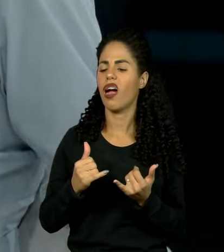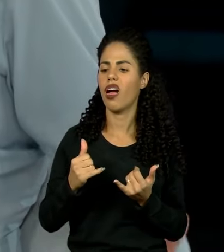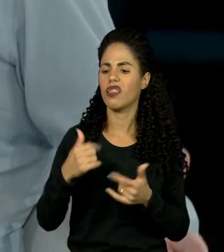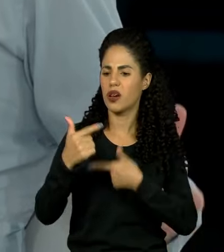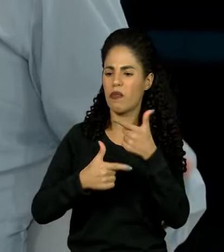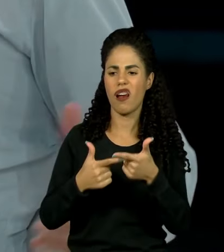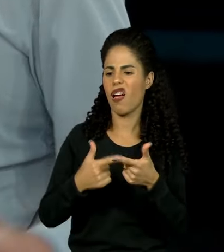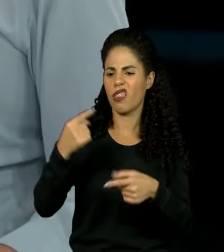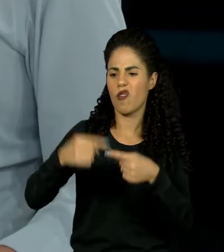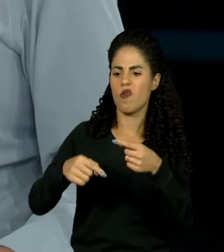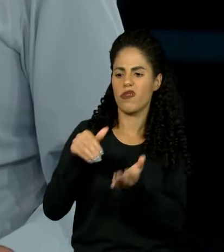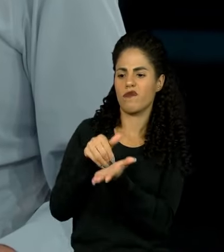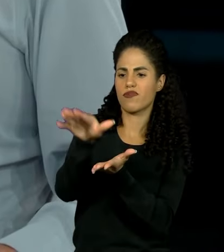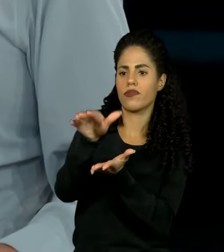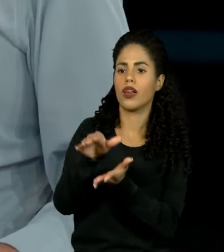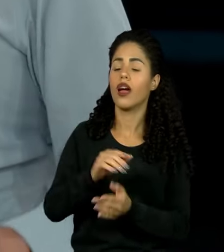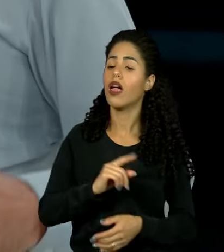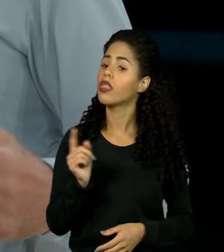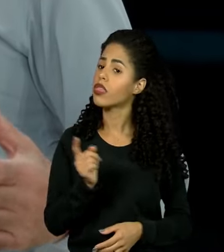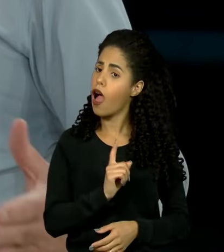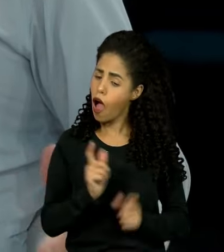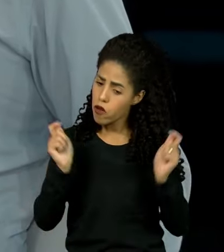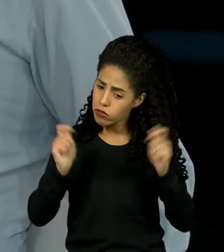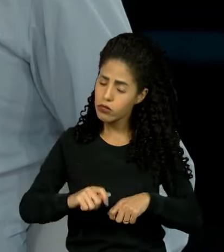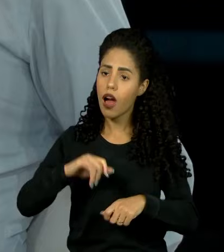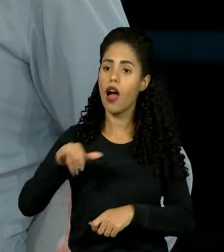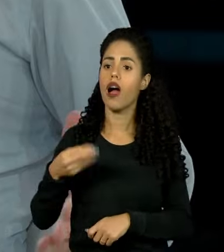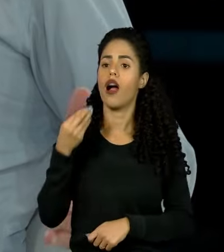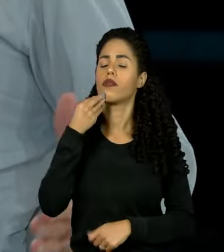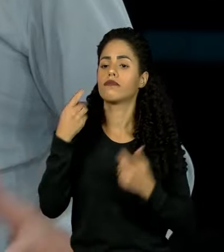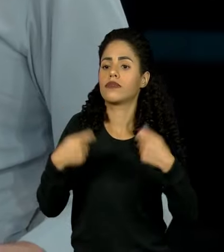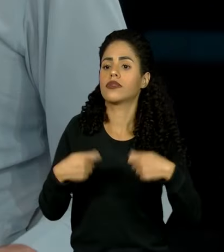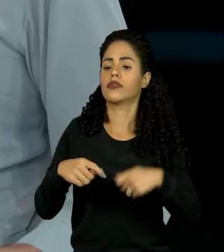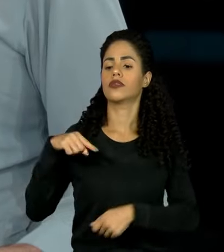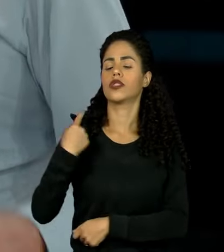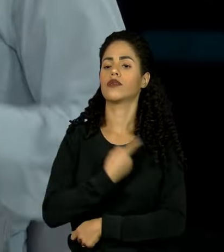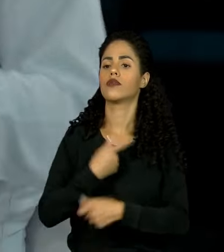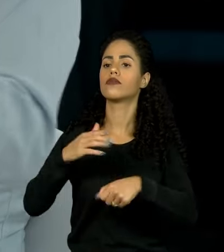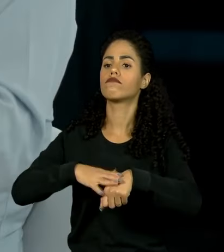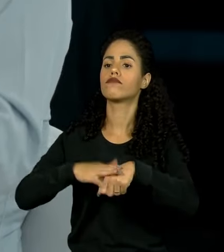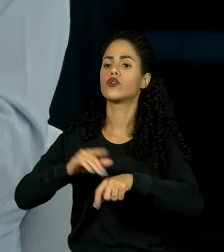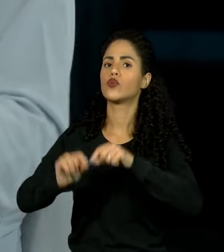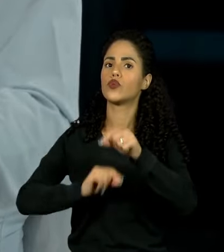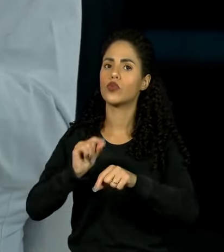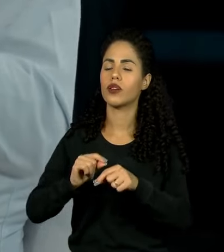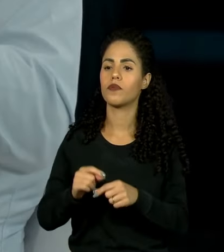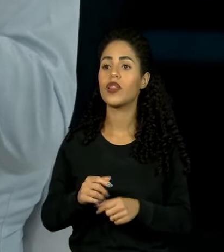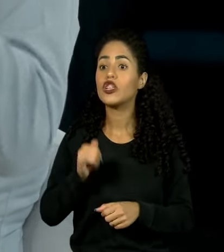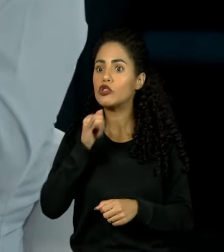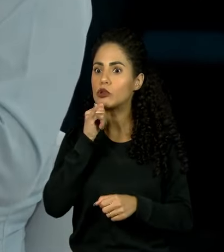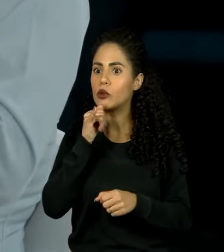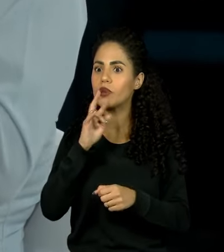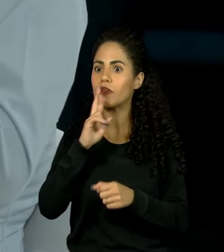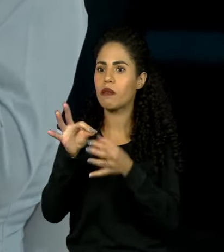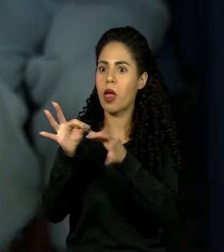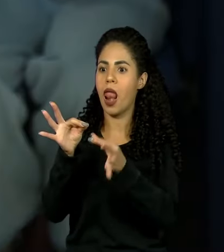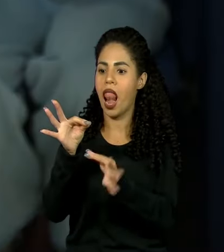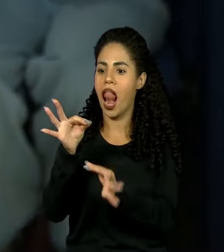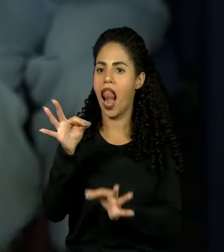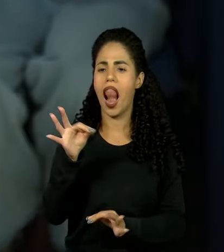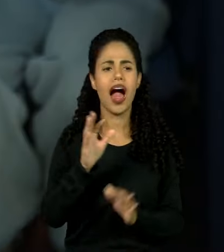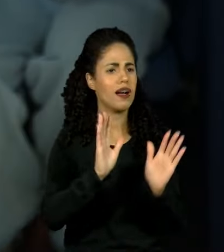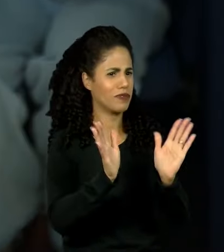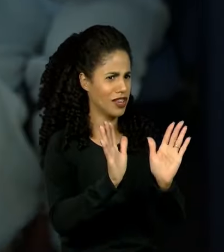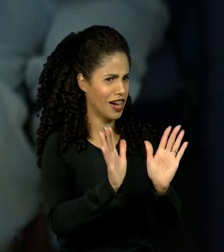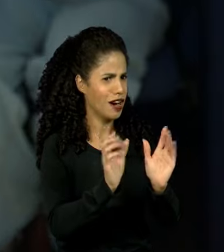nenhuma né e e o que nós procuramos fazer eh Desculpa se eu tô me alongando mas mas o que